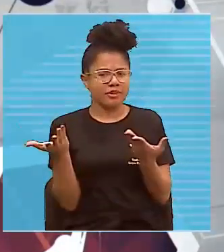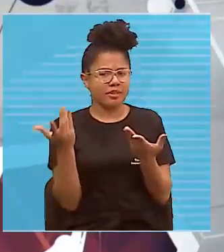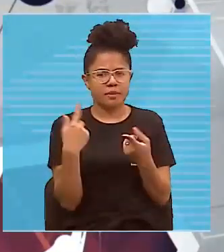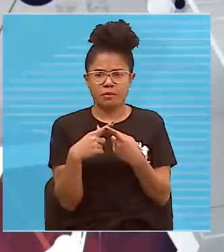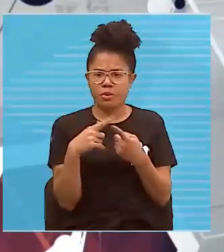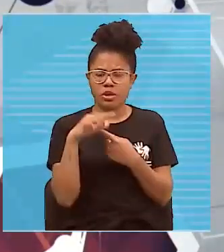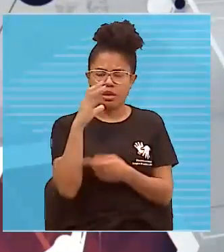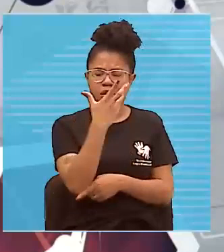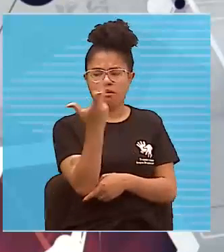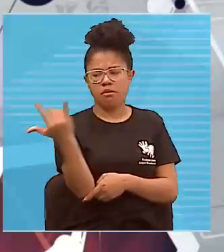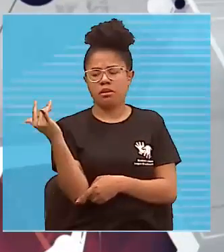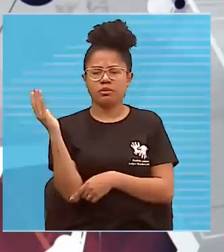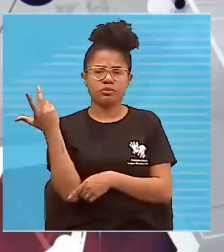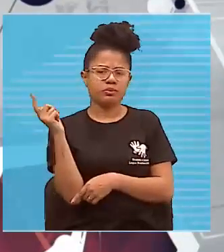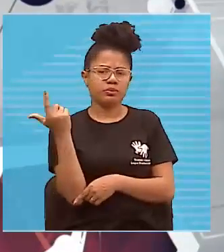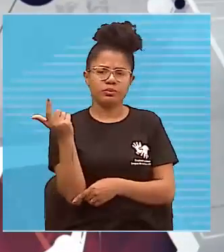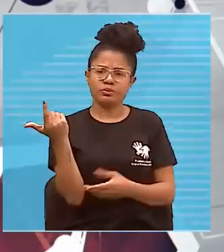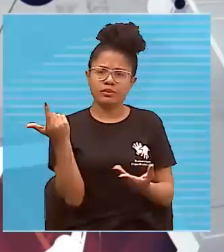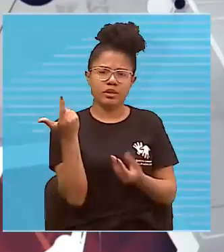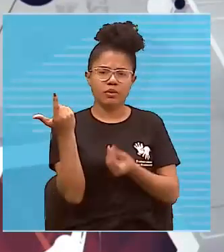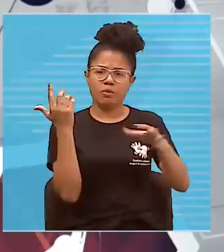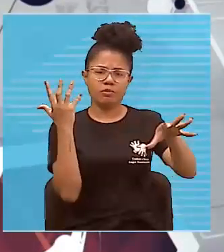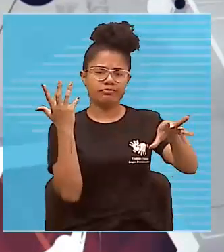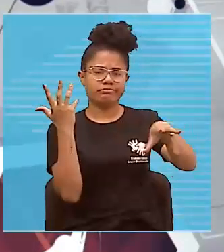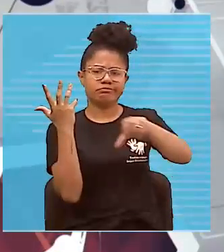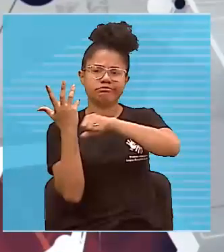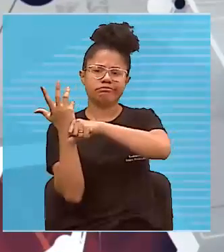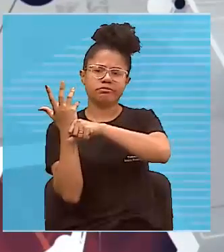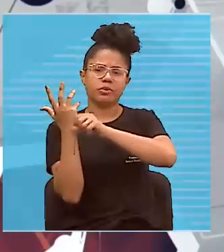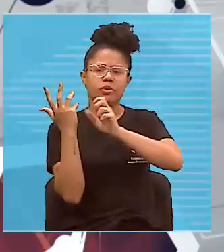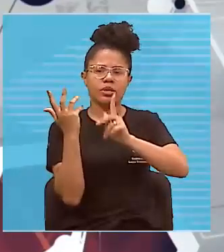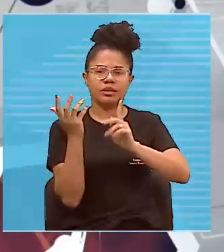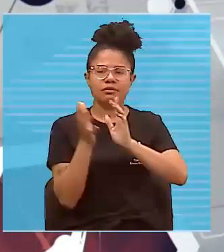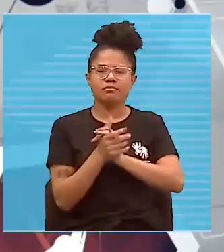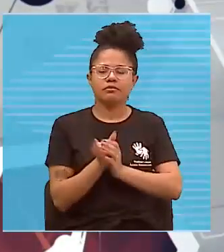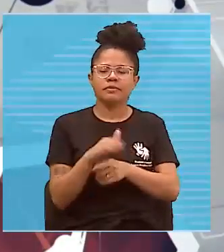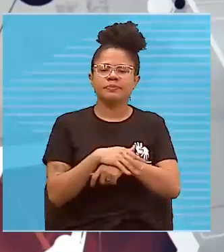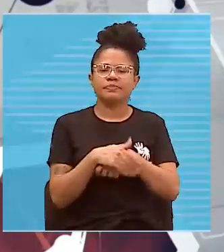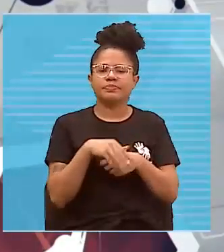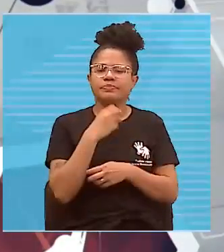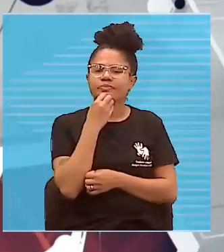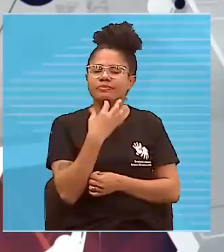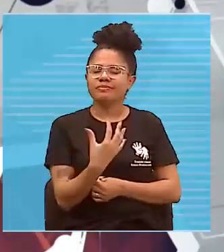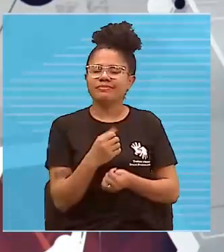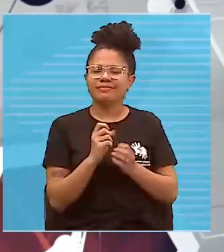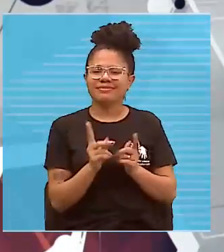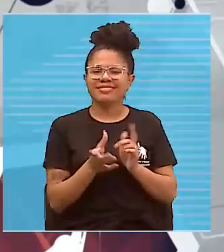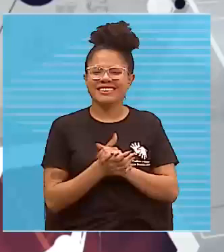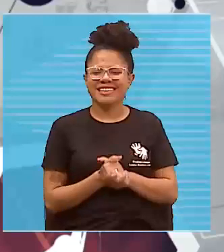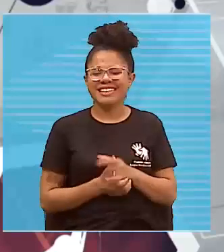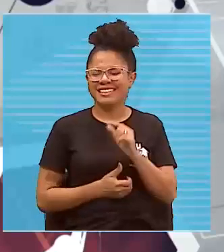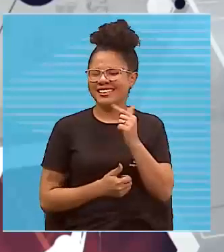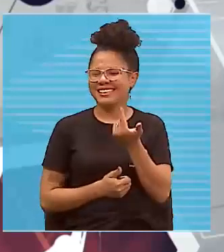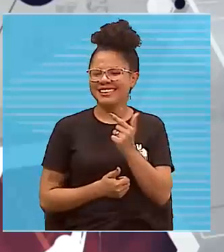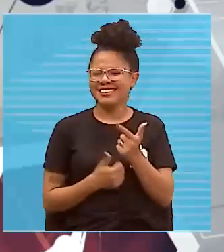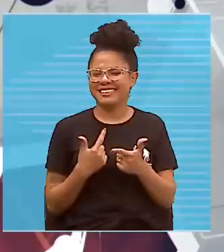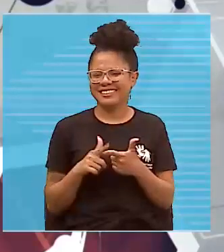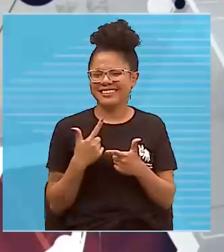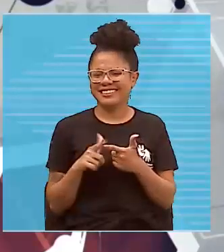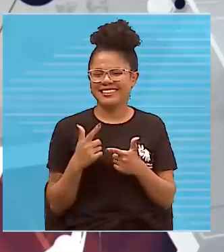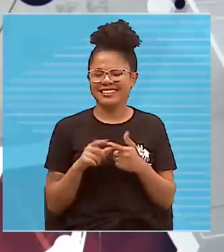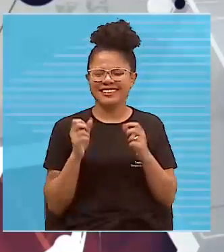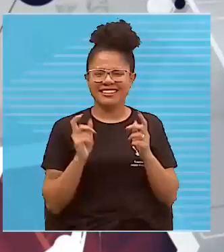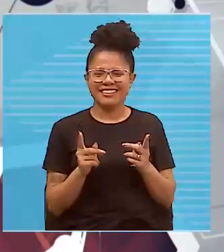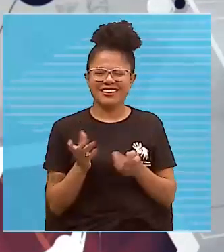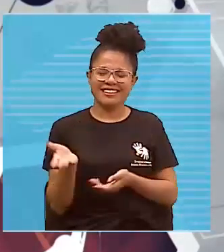fazem fotossíntese não consigam capturar esse excesso. Eita, que a conversa tá boa! Não tem problema, meus amores de